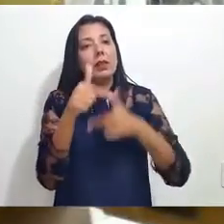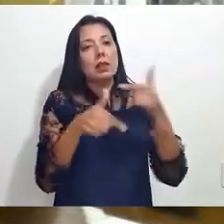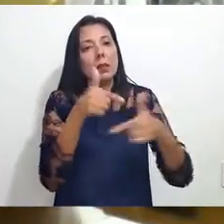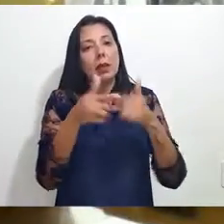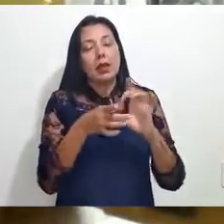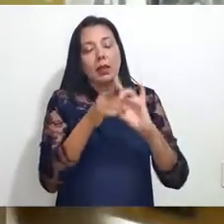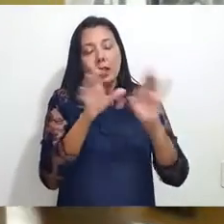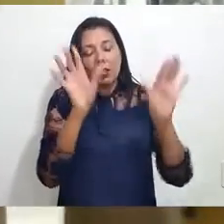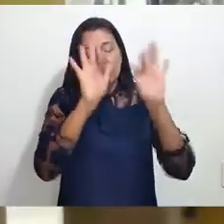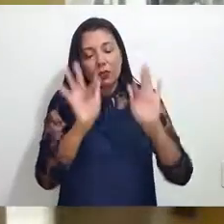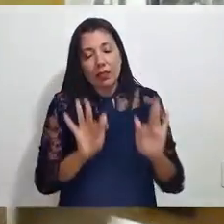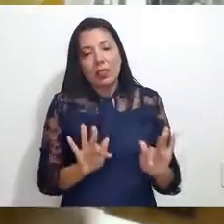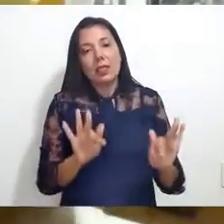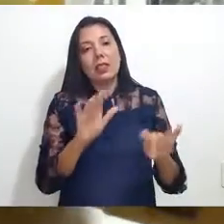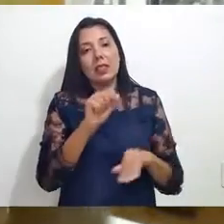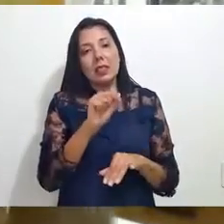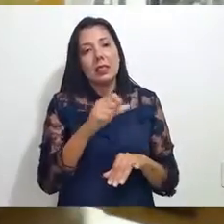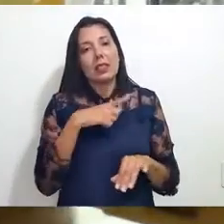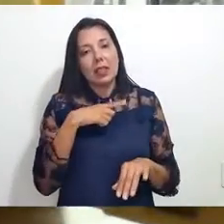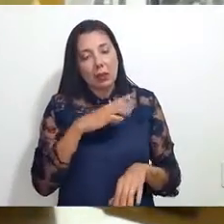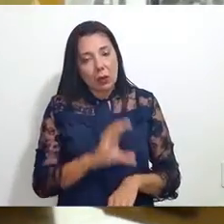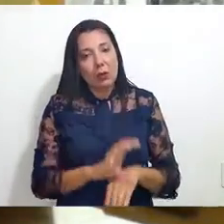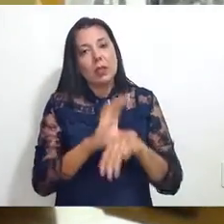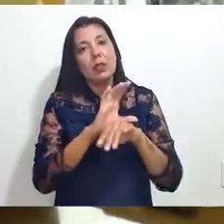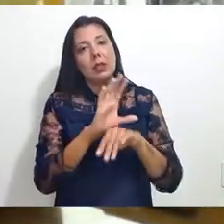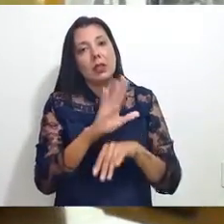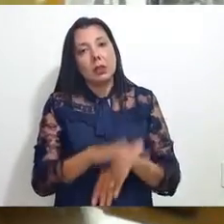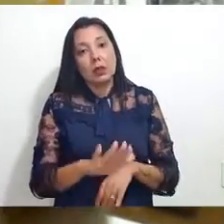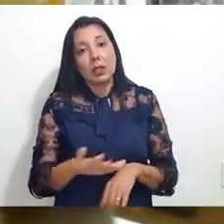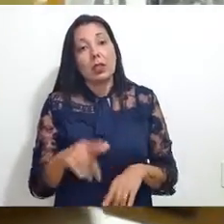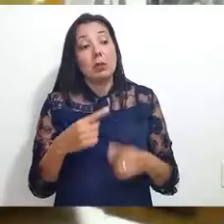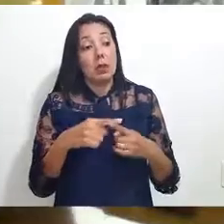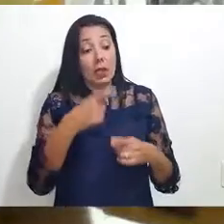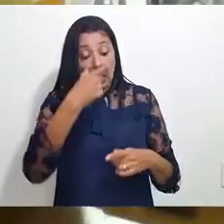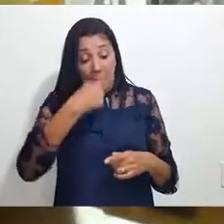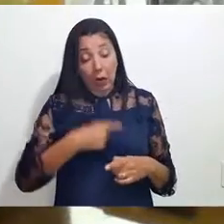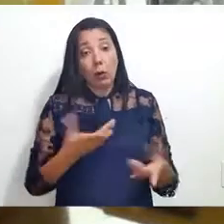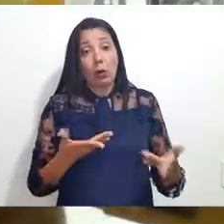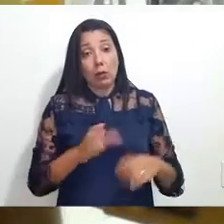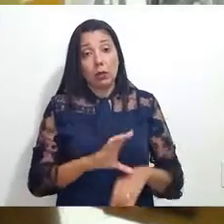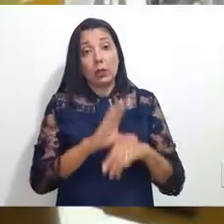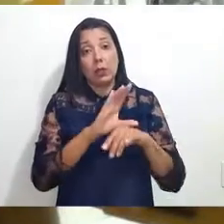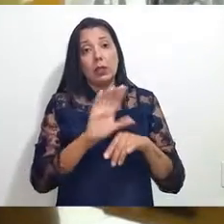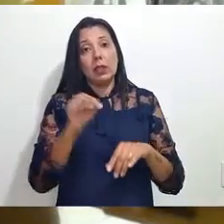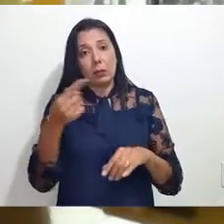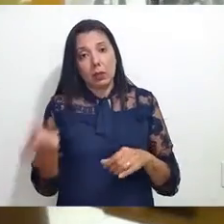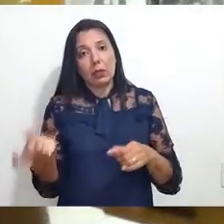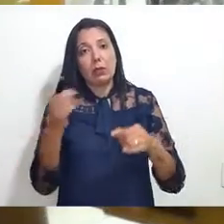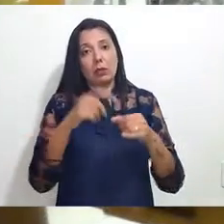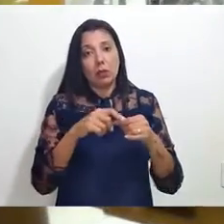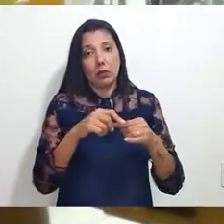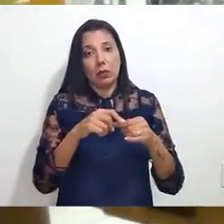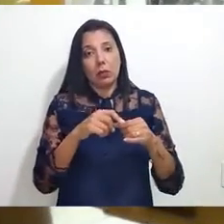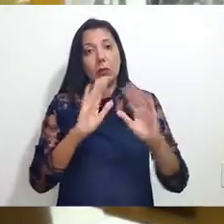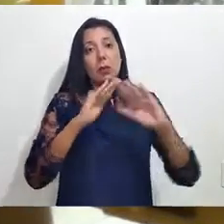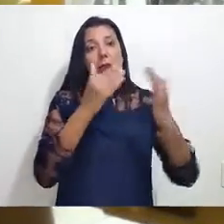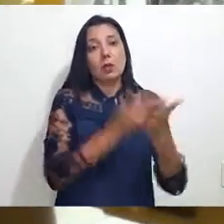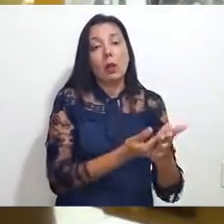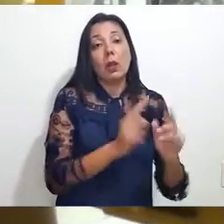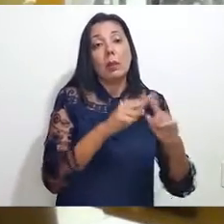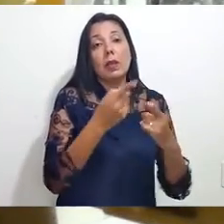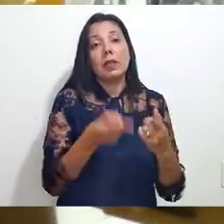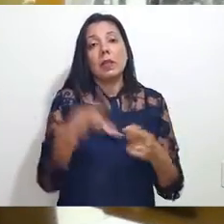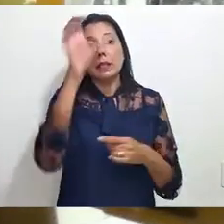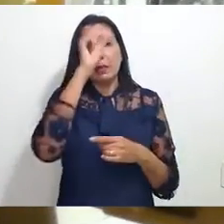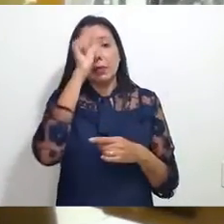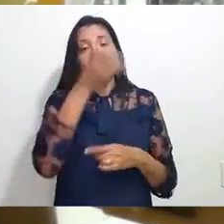as adolescentes se empoderam e que as denúncias, inclusive, aumentam. E aí espero que essa live sirva para isso,